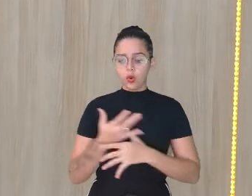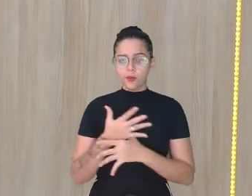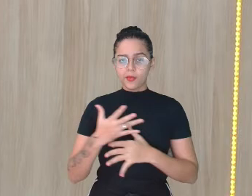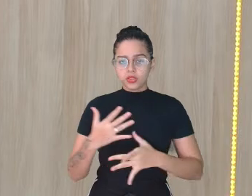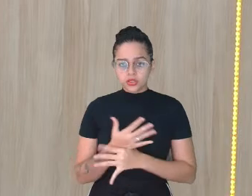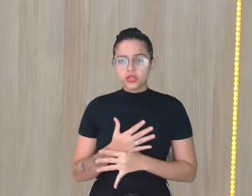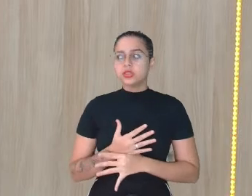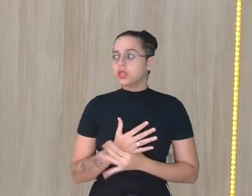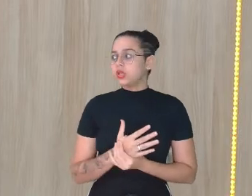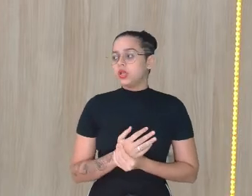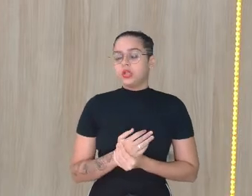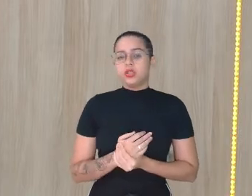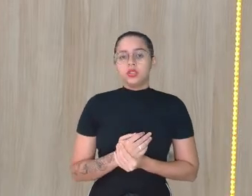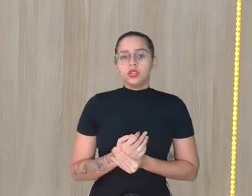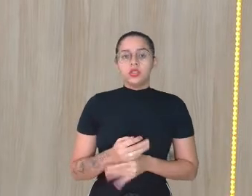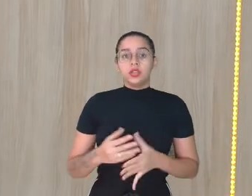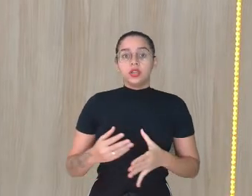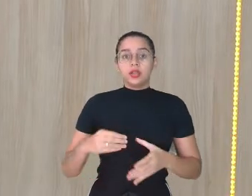não é?